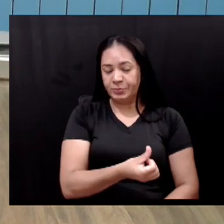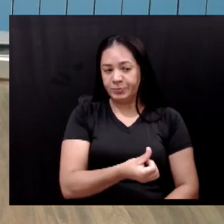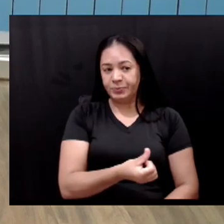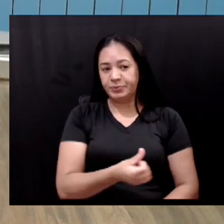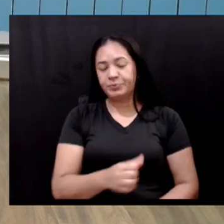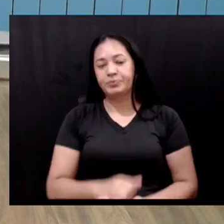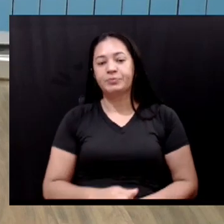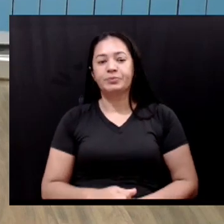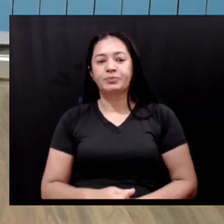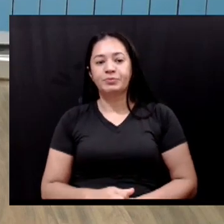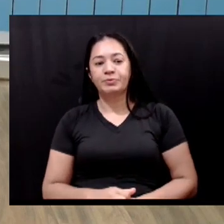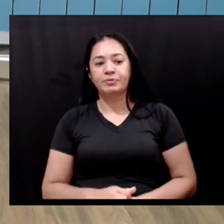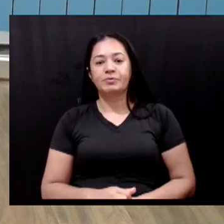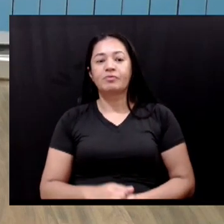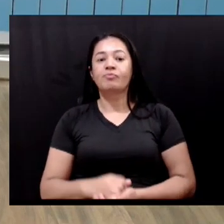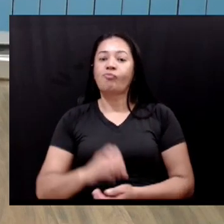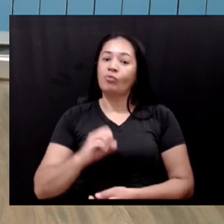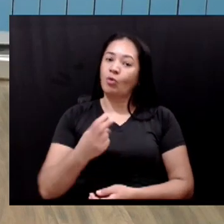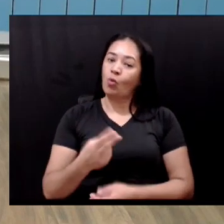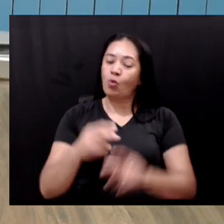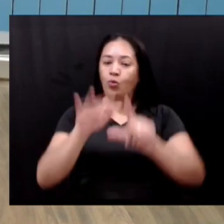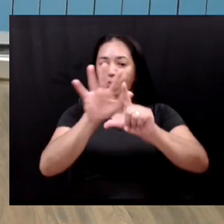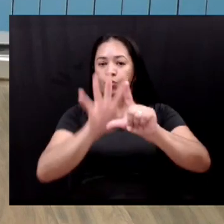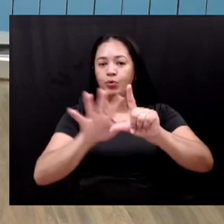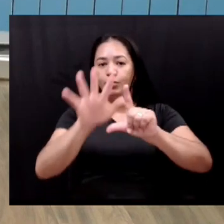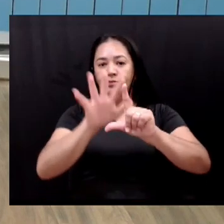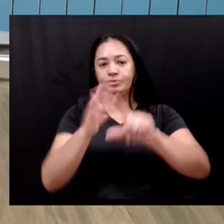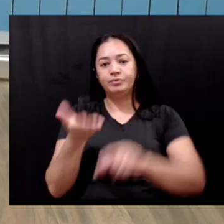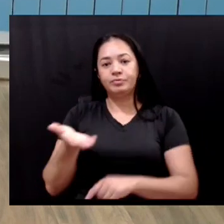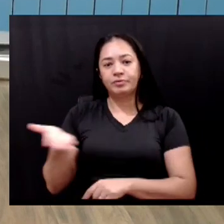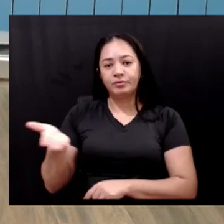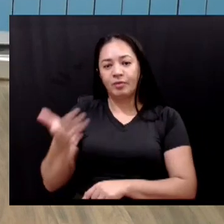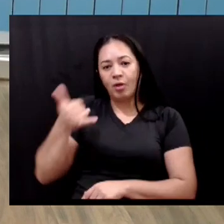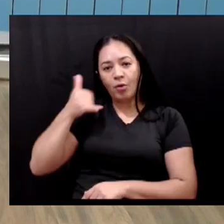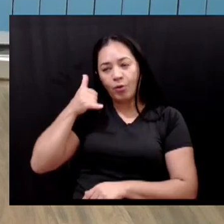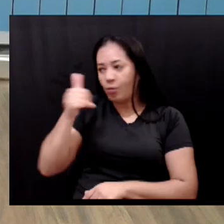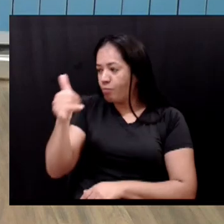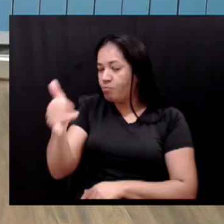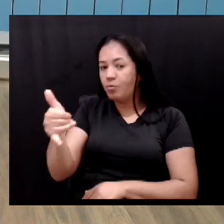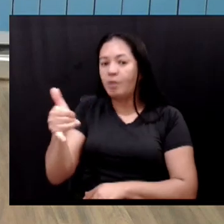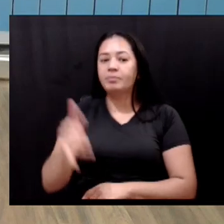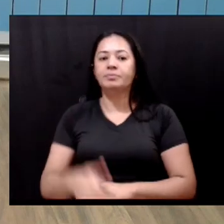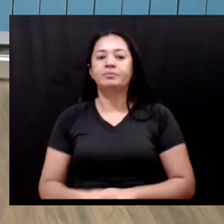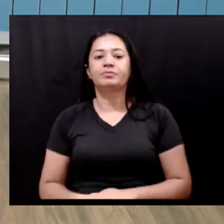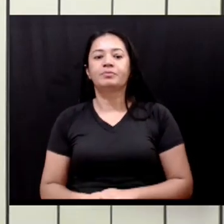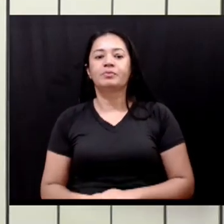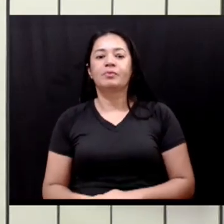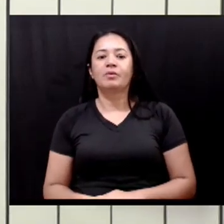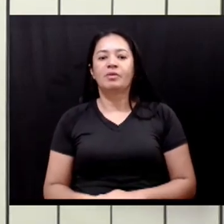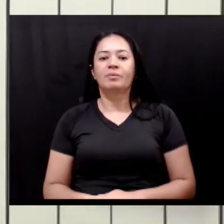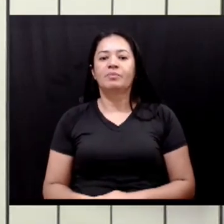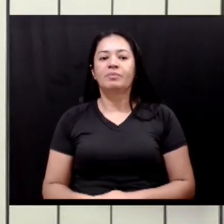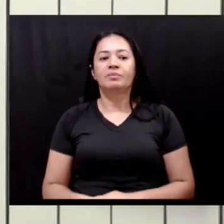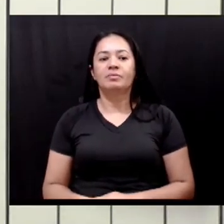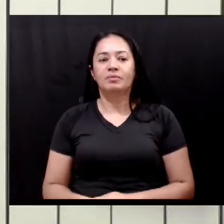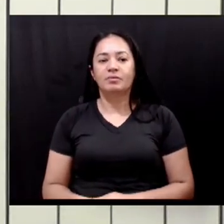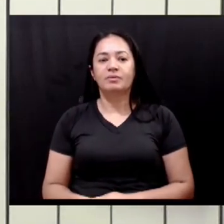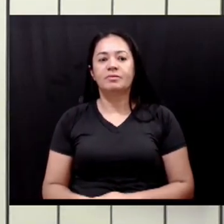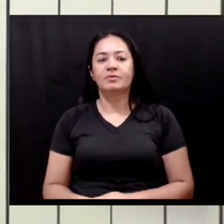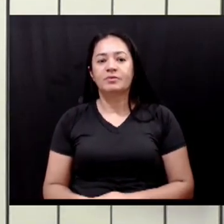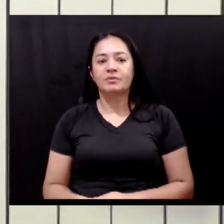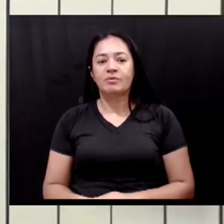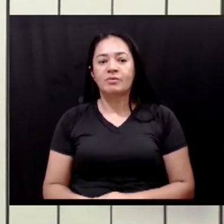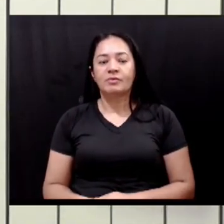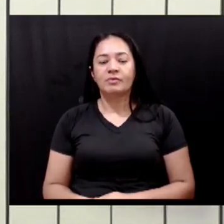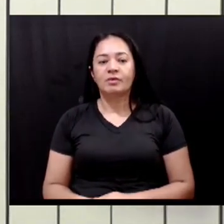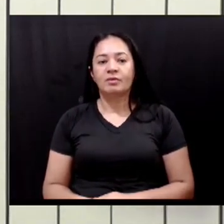978293776 ou pelo nosso QR Code apontando a câmera do seu celular aqui embaixo da sua tela. E hoje é o